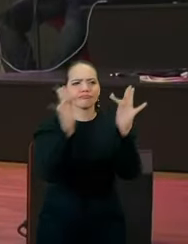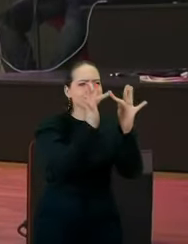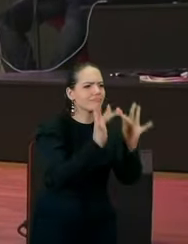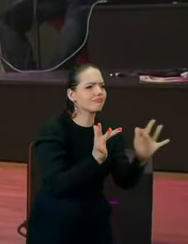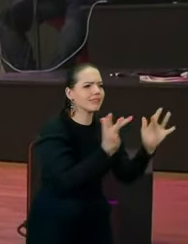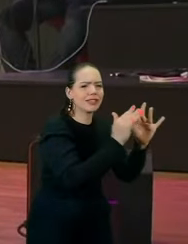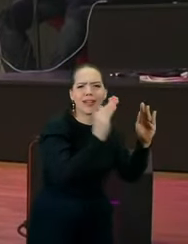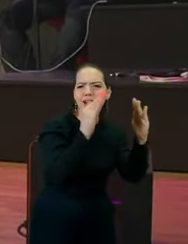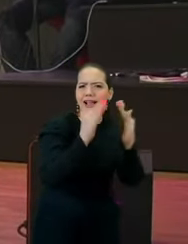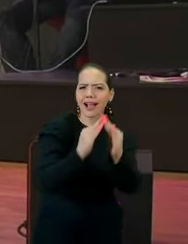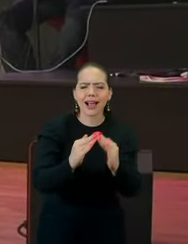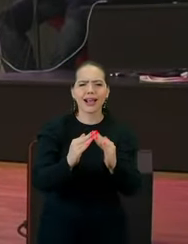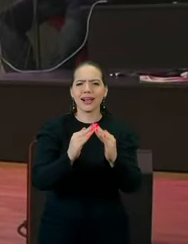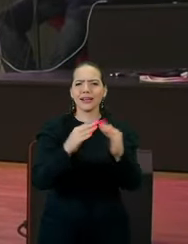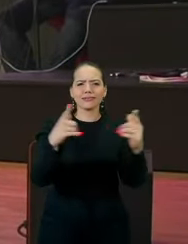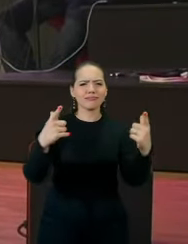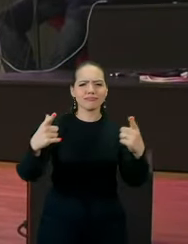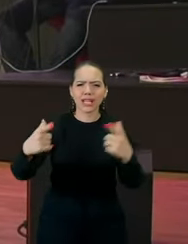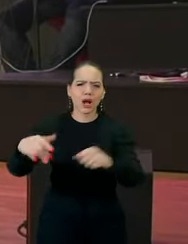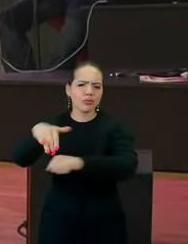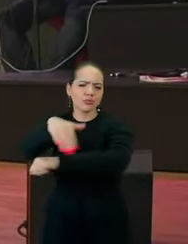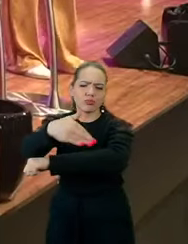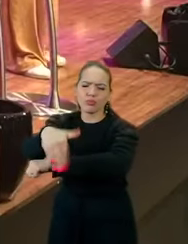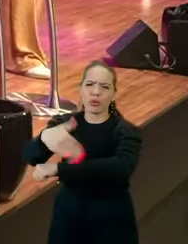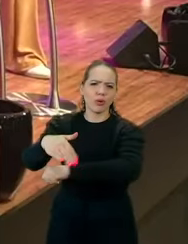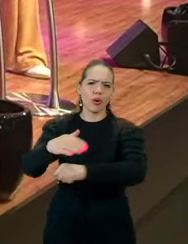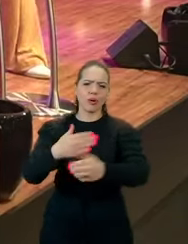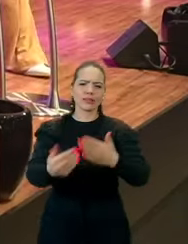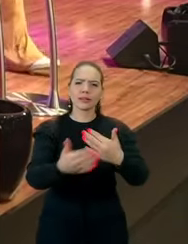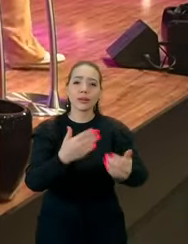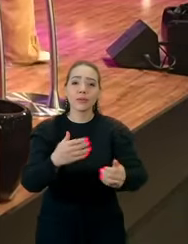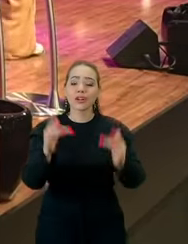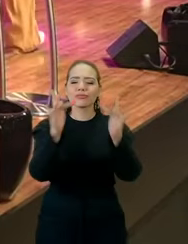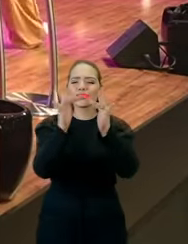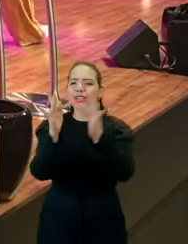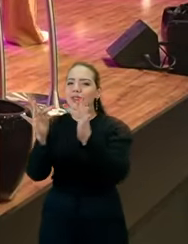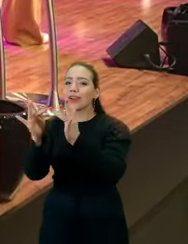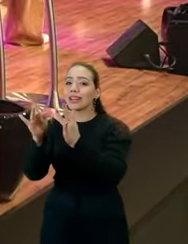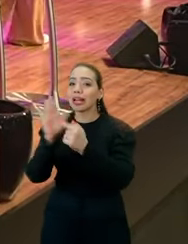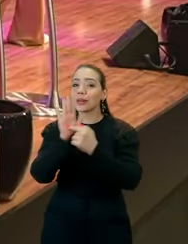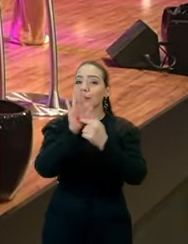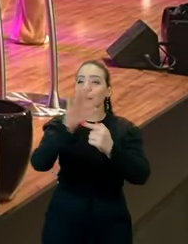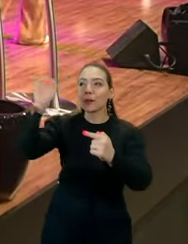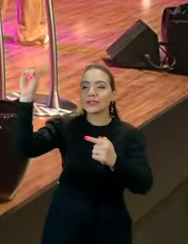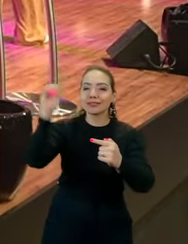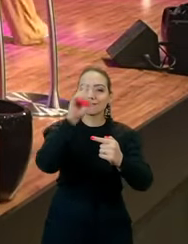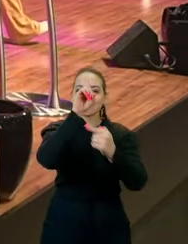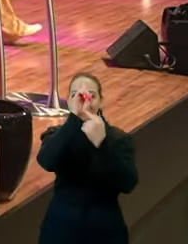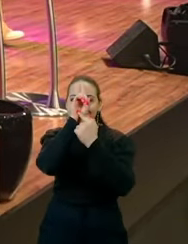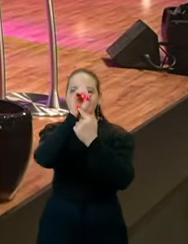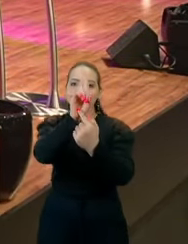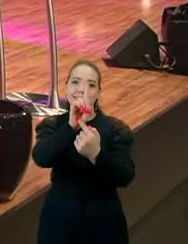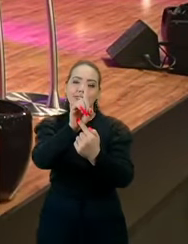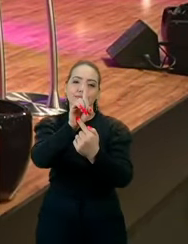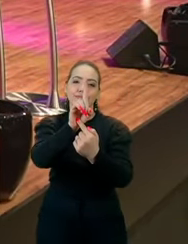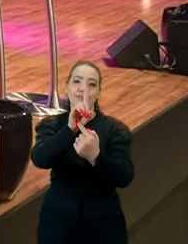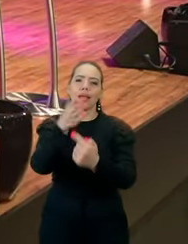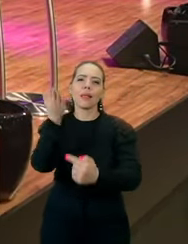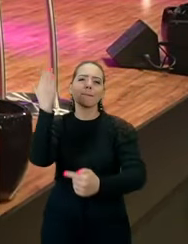adorando a Deus. A Bíblia diz que Enoque andava com Deus, de repente Deus o tomou para si. Ai, meu Deus.